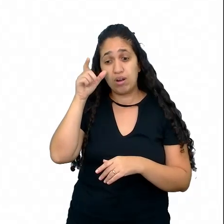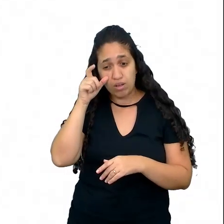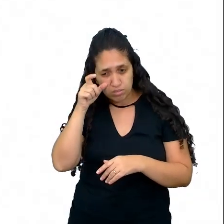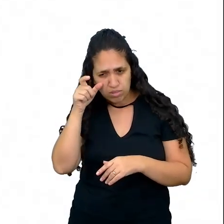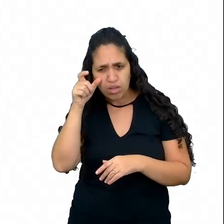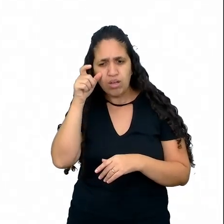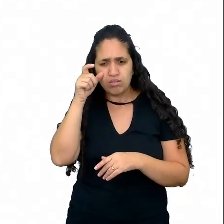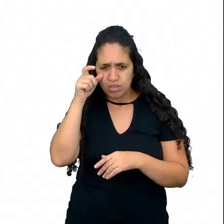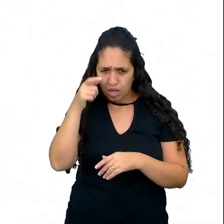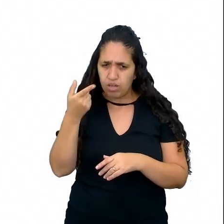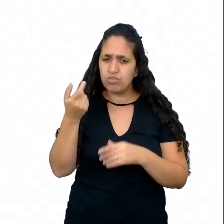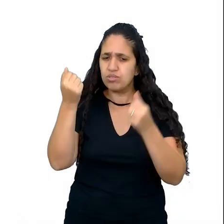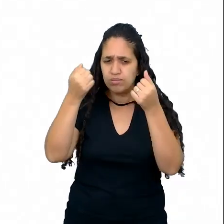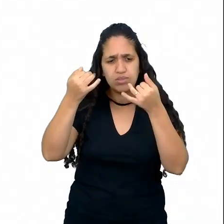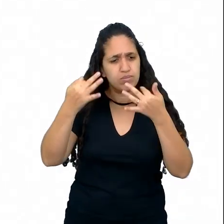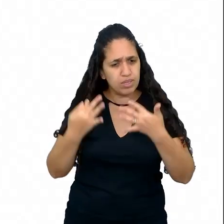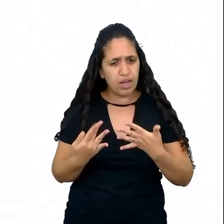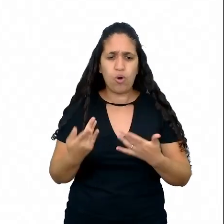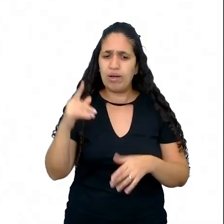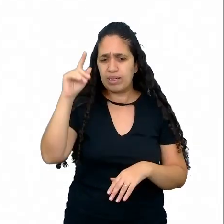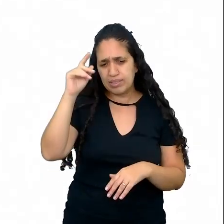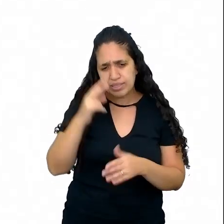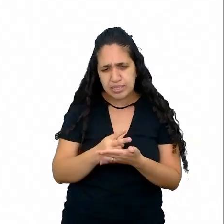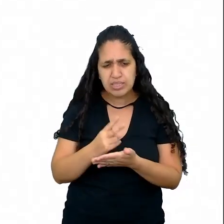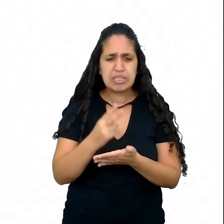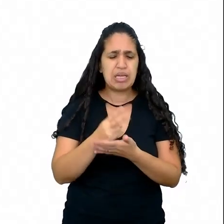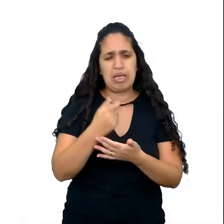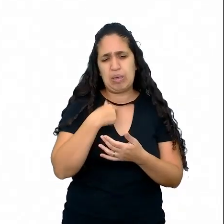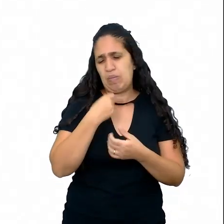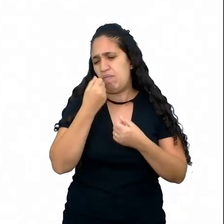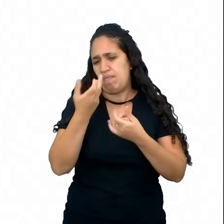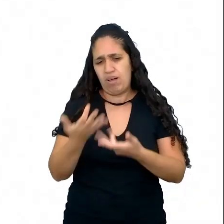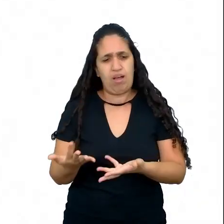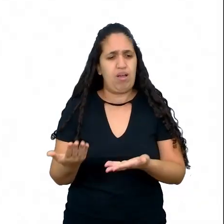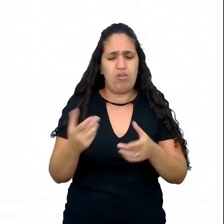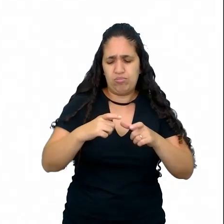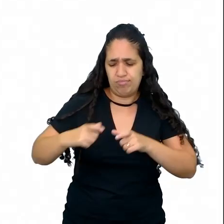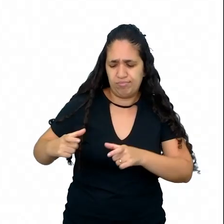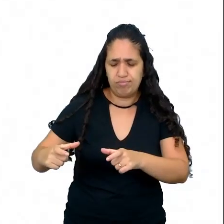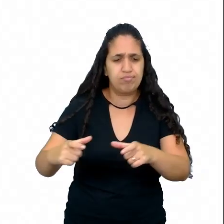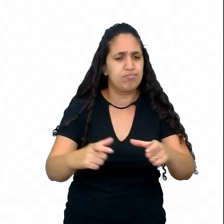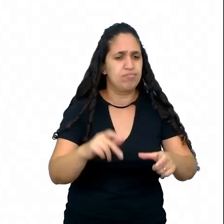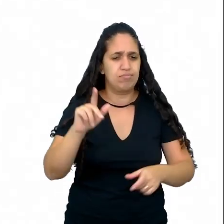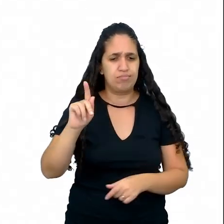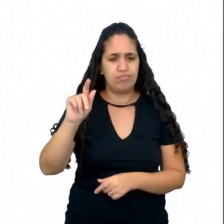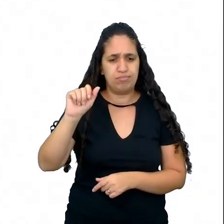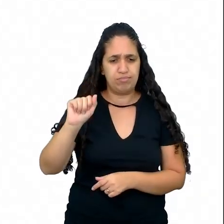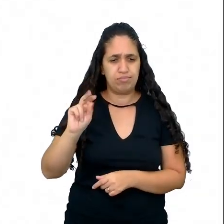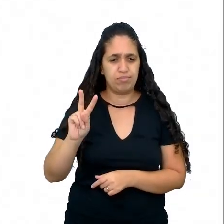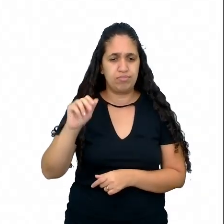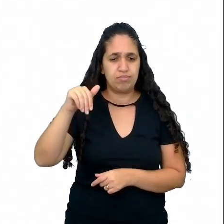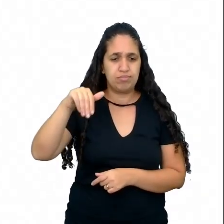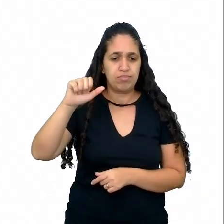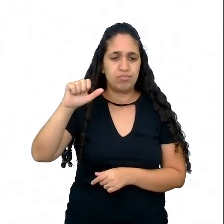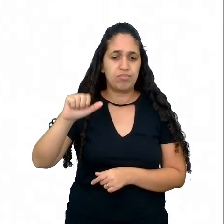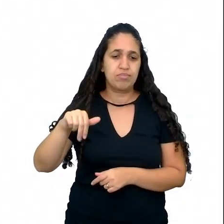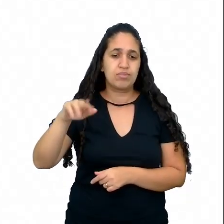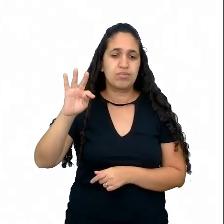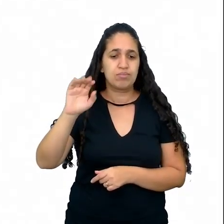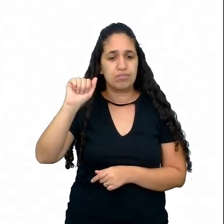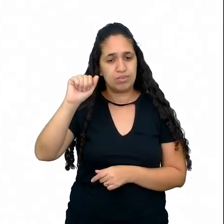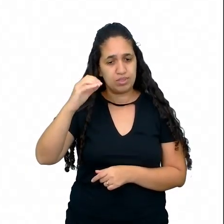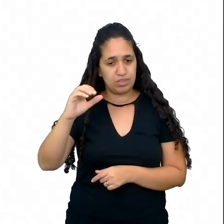para vocês, que eu acho que toda vez que eu falo de pavimentação ou alguma coisa nessa forma de padrão, a gente lembra de alguns